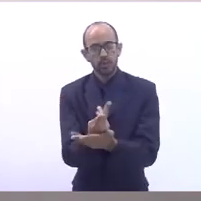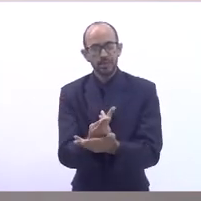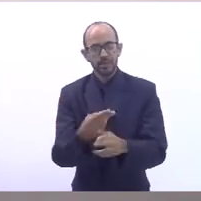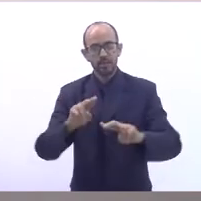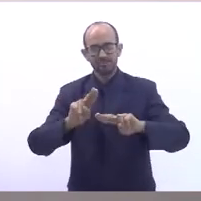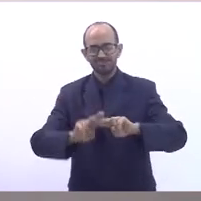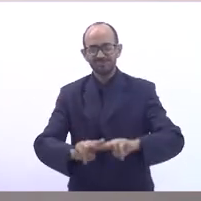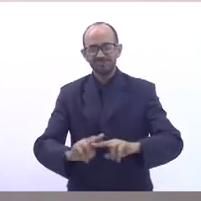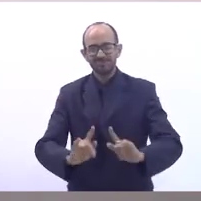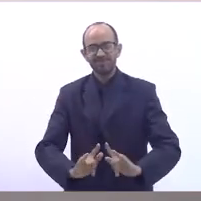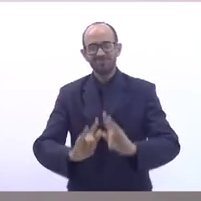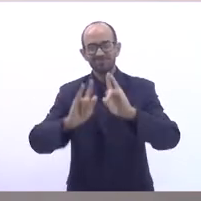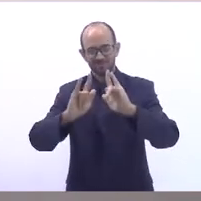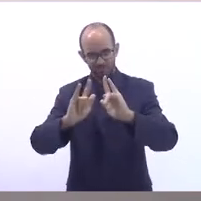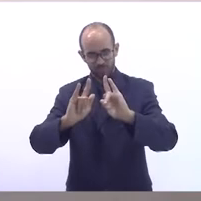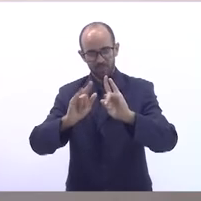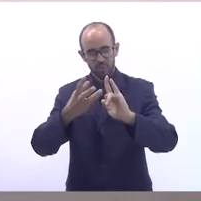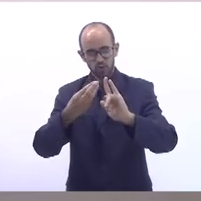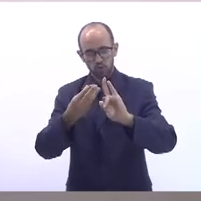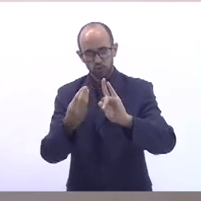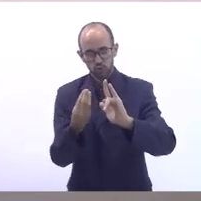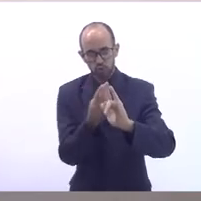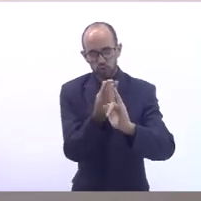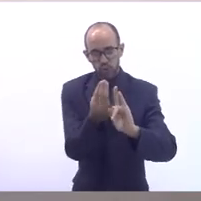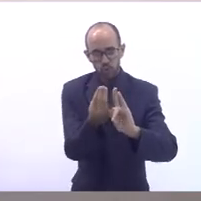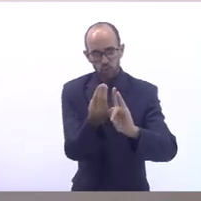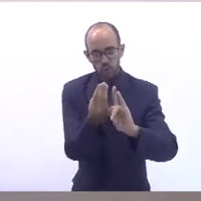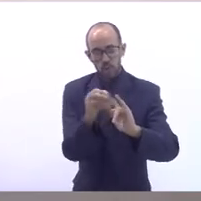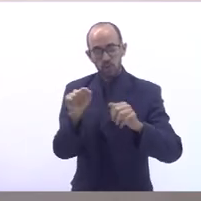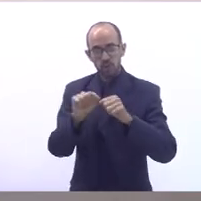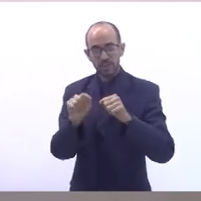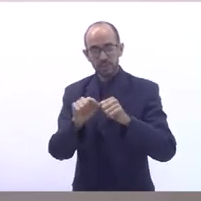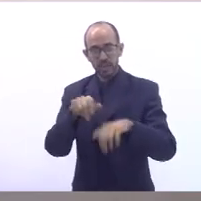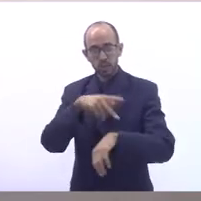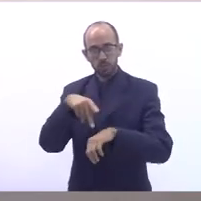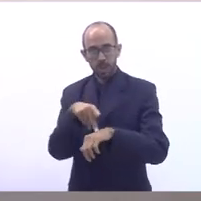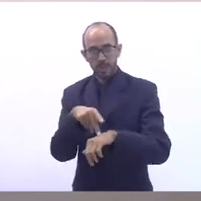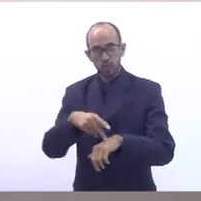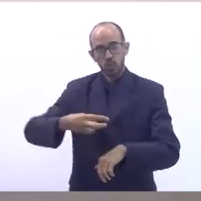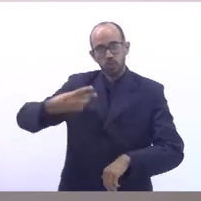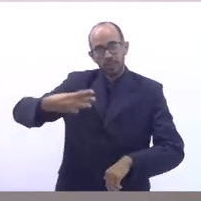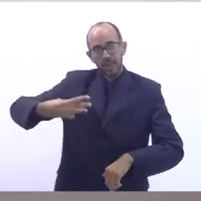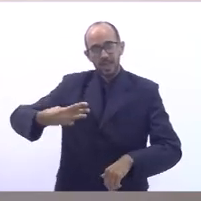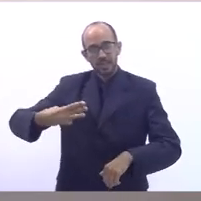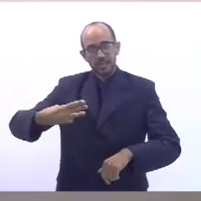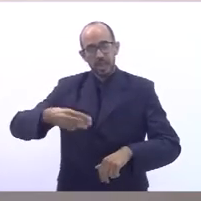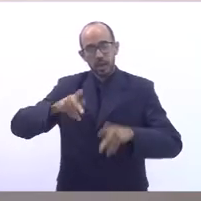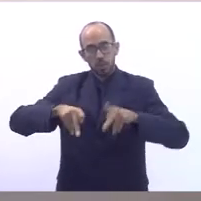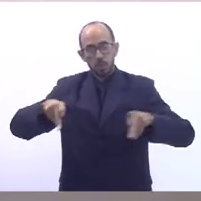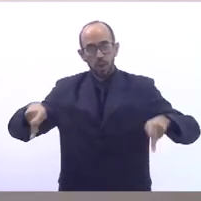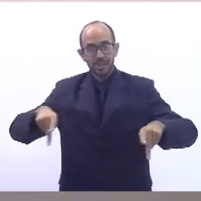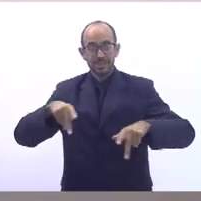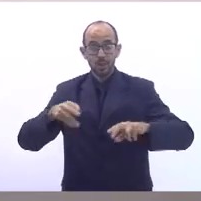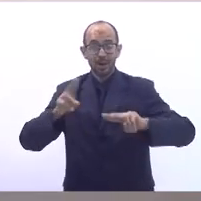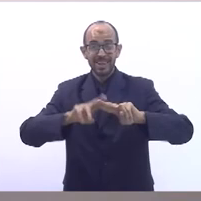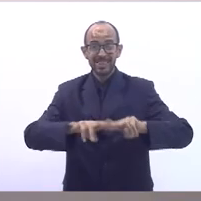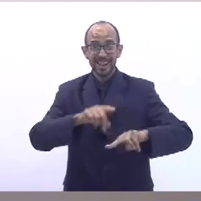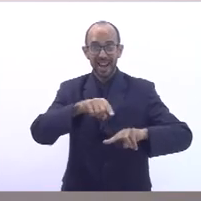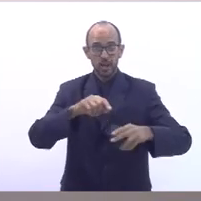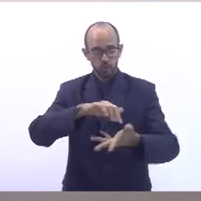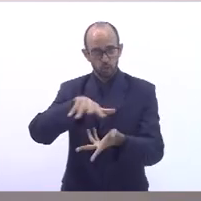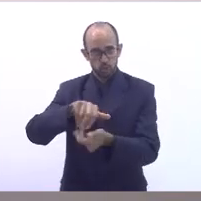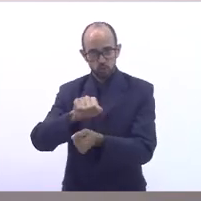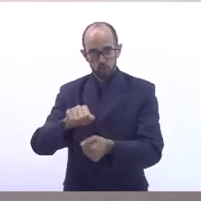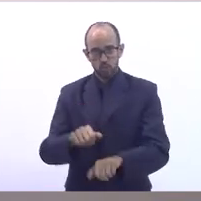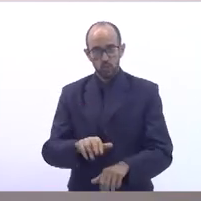desumanas dentro dos presídios E assim atribuindo a nosso país o título da terceira maior população carcerária portal de Elite